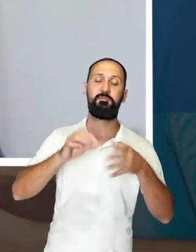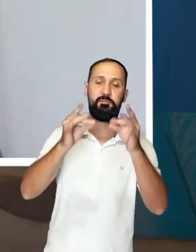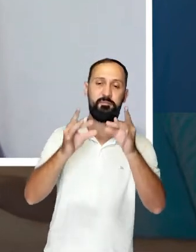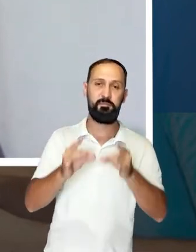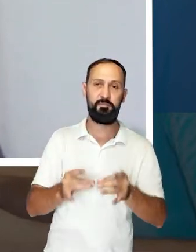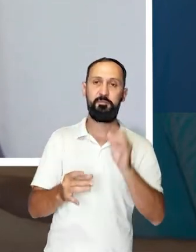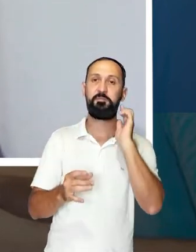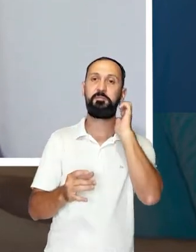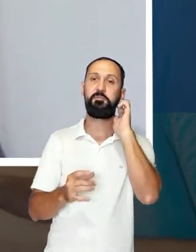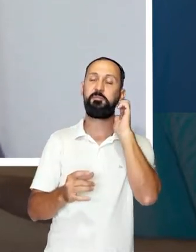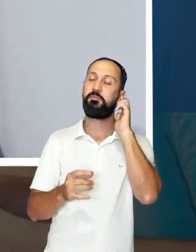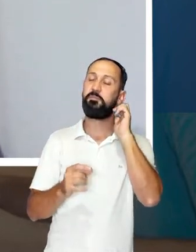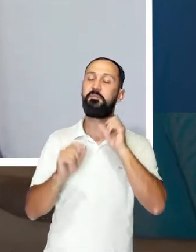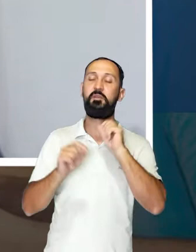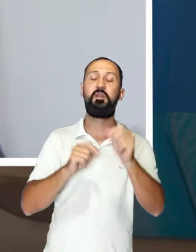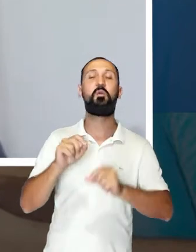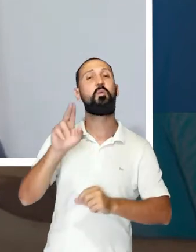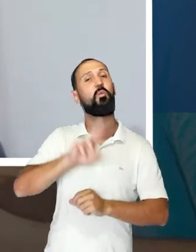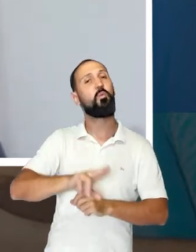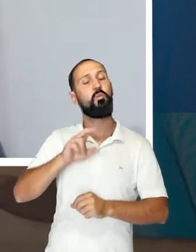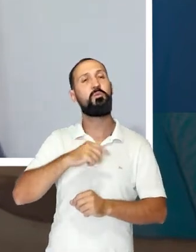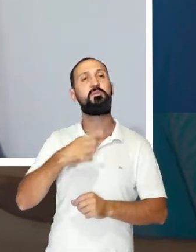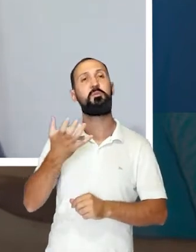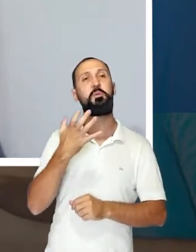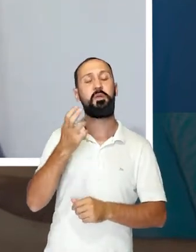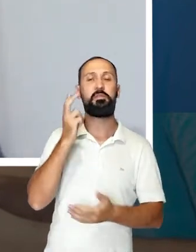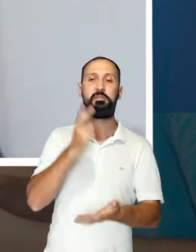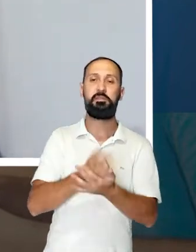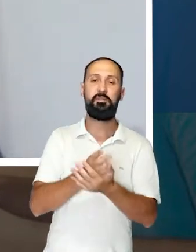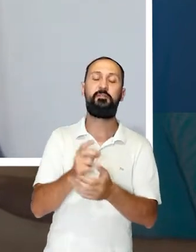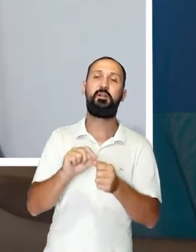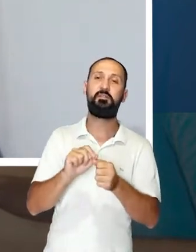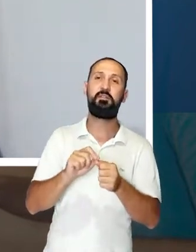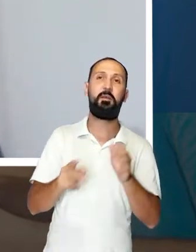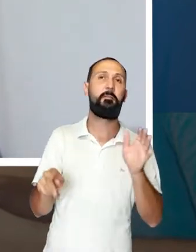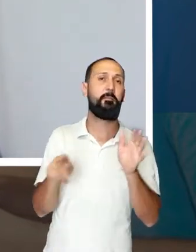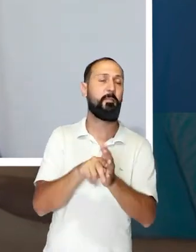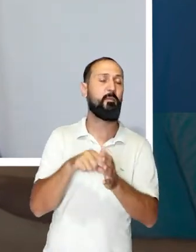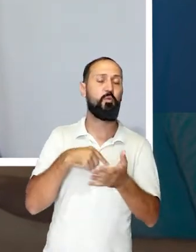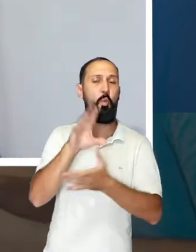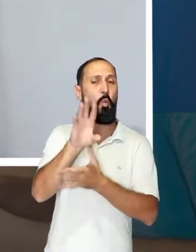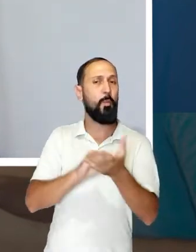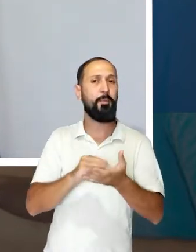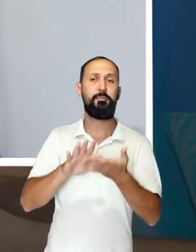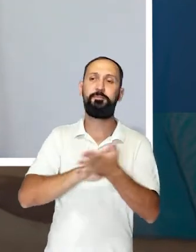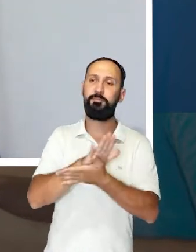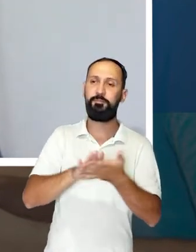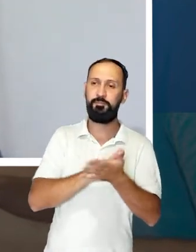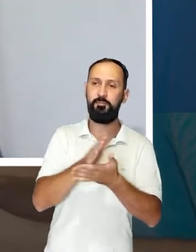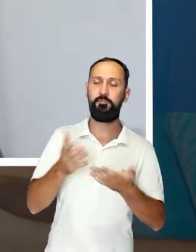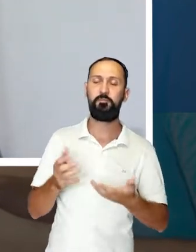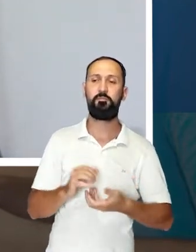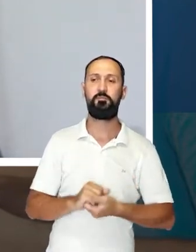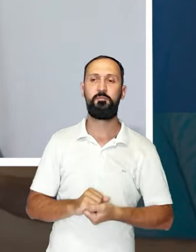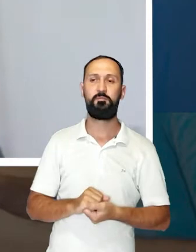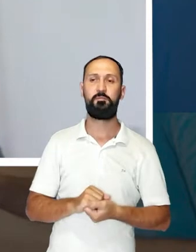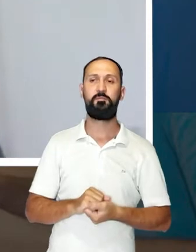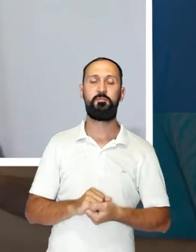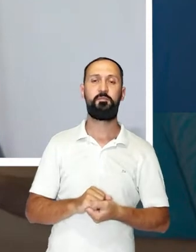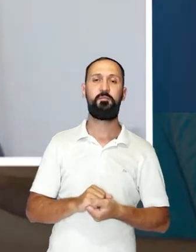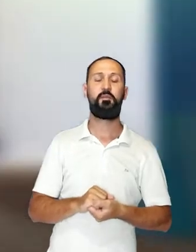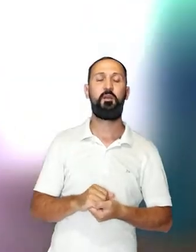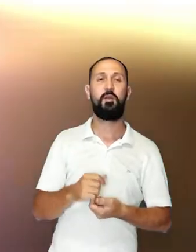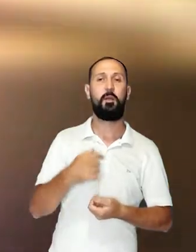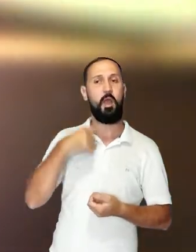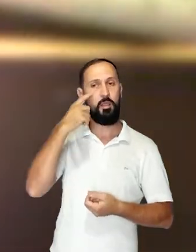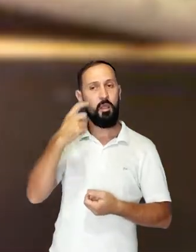de componentes aqui, de ingredientes, em que eu uso e eu procuro, todos os meus drinks são originais, eu não copio nada de ninguém, né?